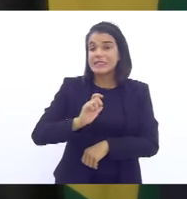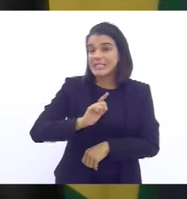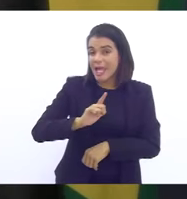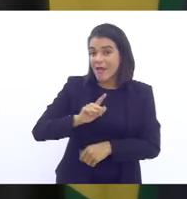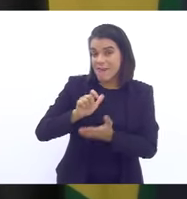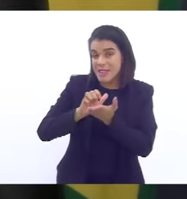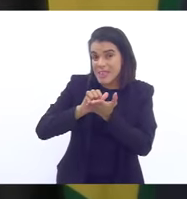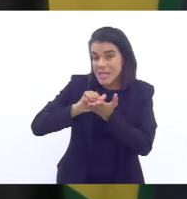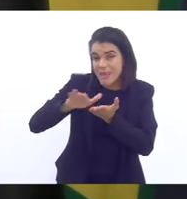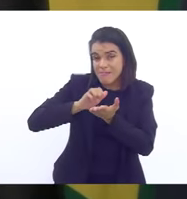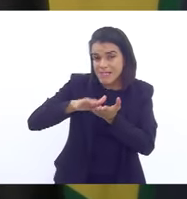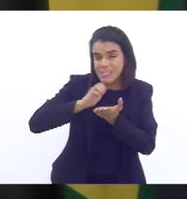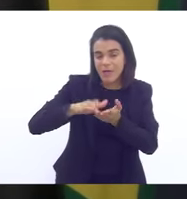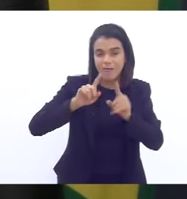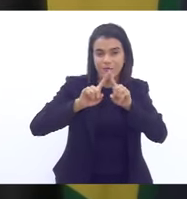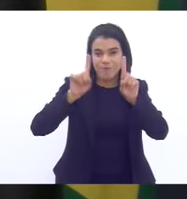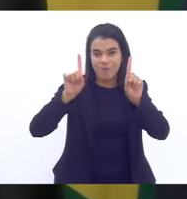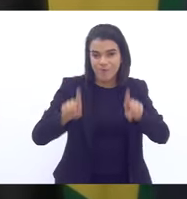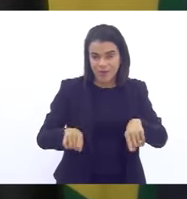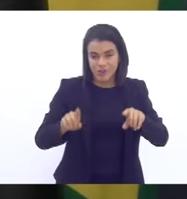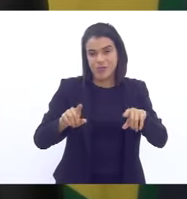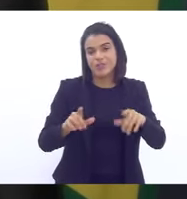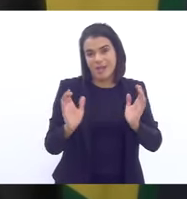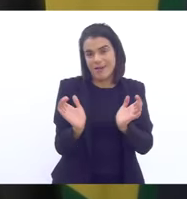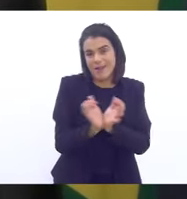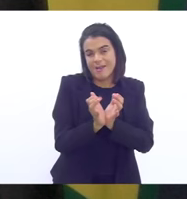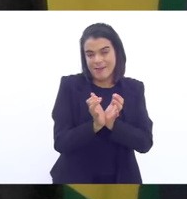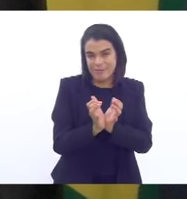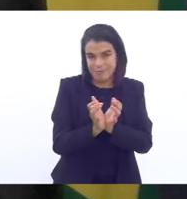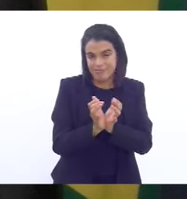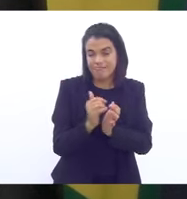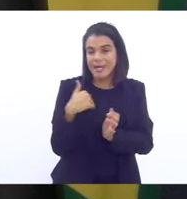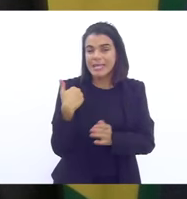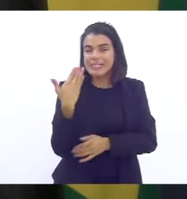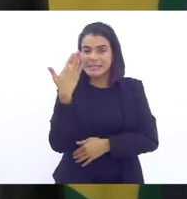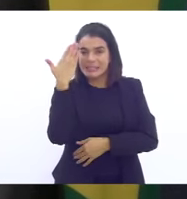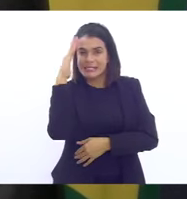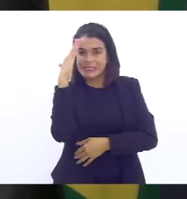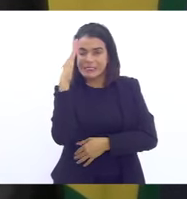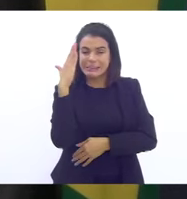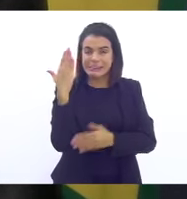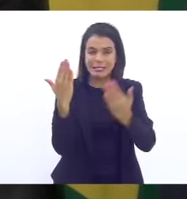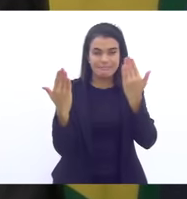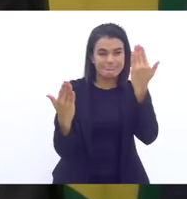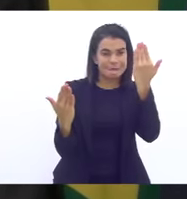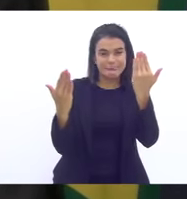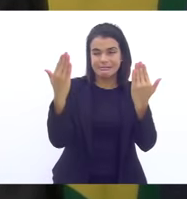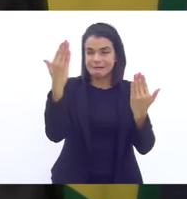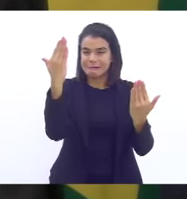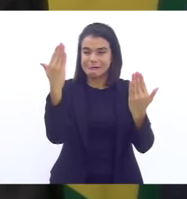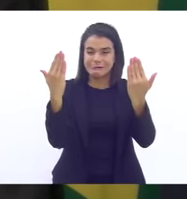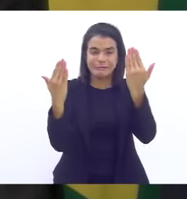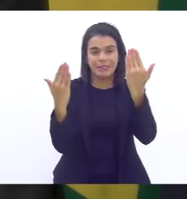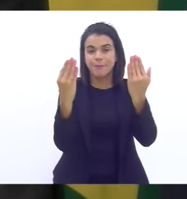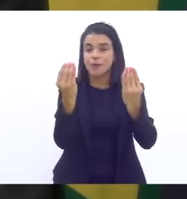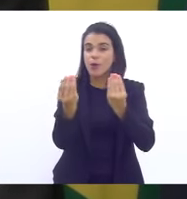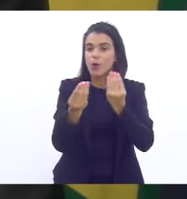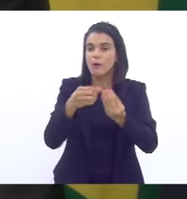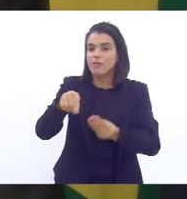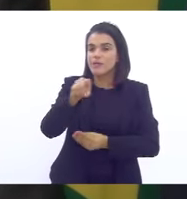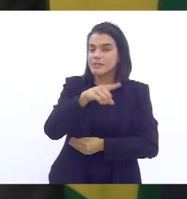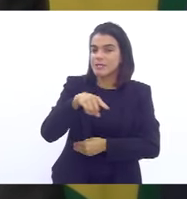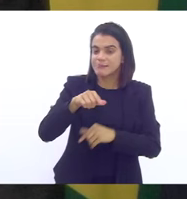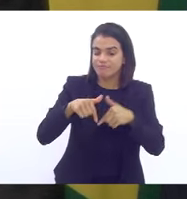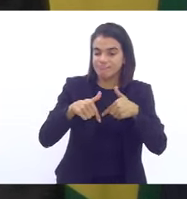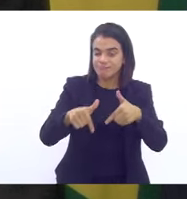se houve baixa de equipe na manutenção para que possamos entender qual é o cenário que vocês estão construindo para prestar